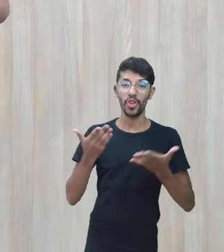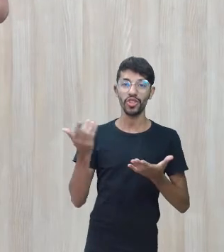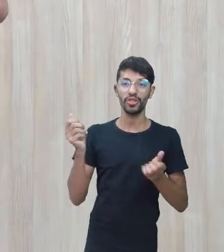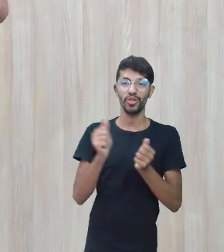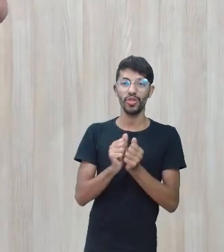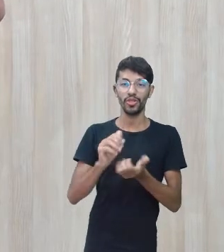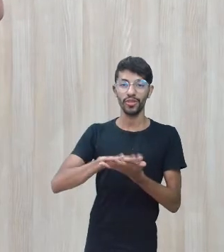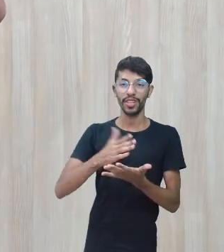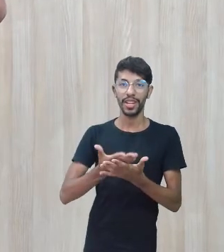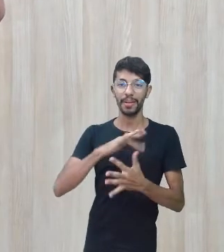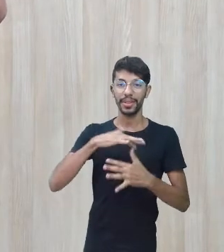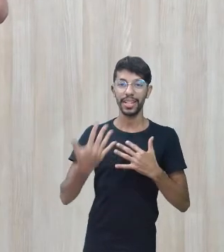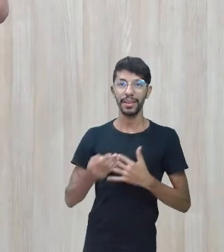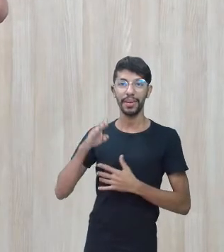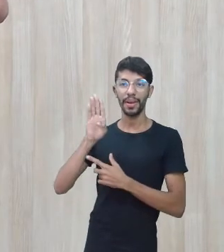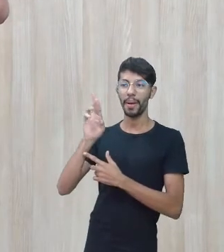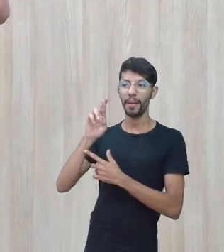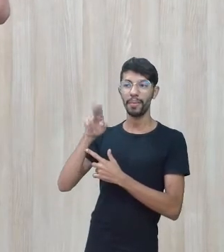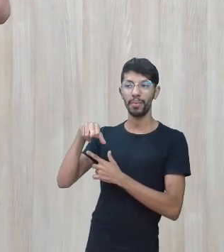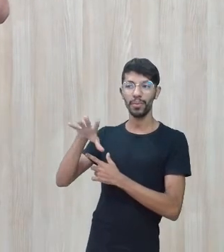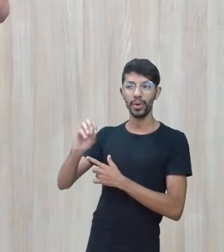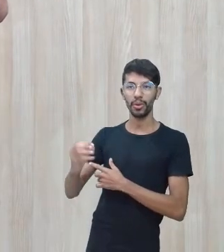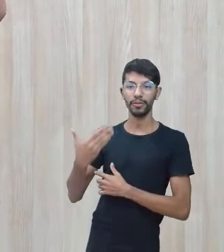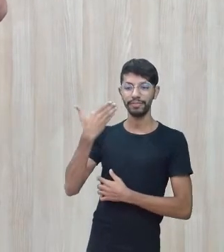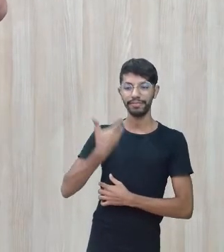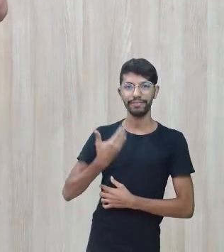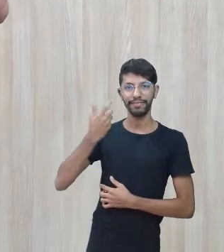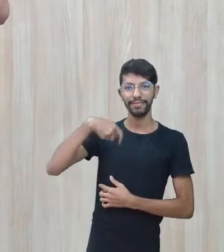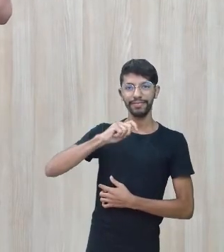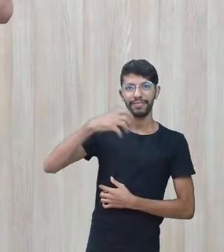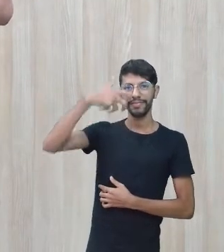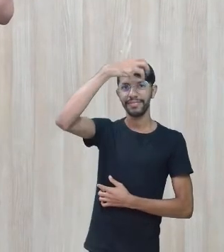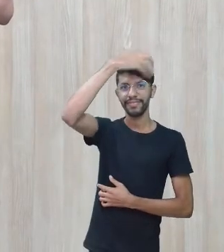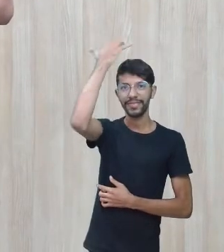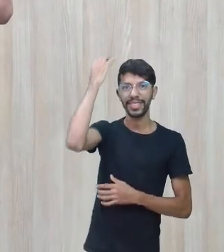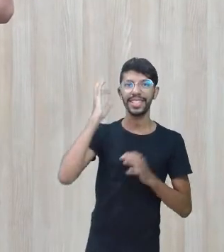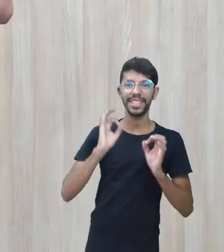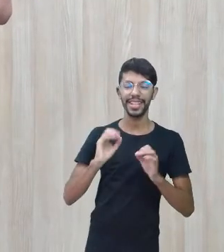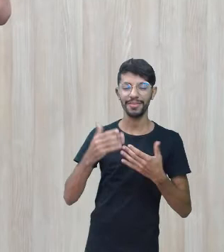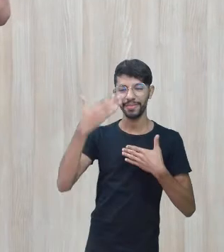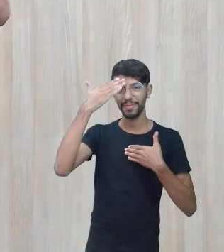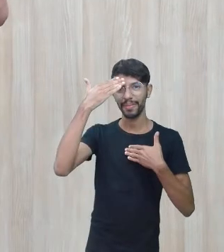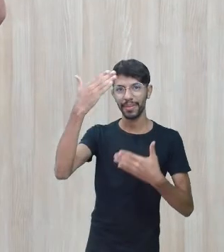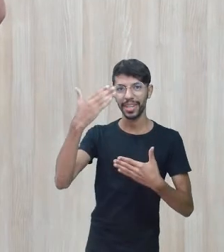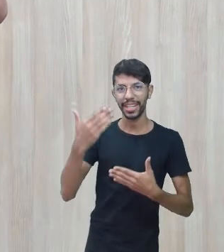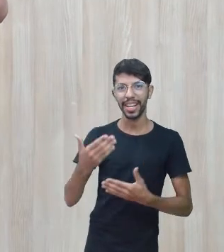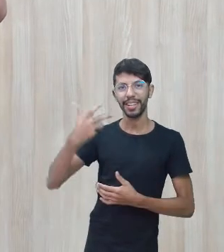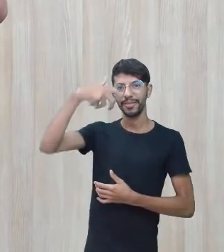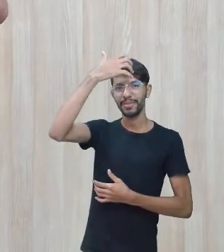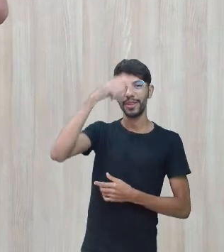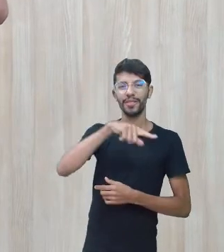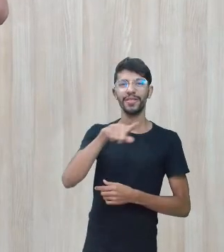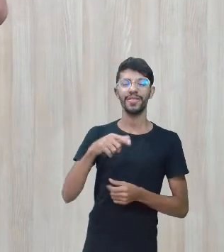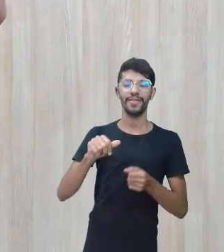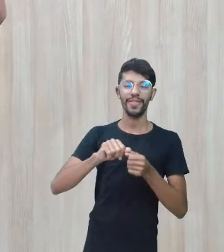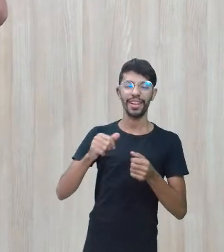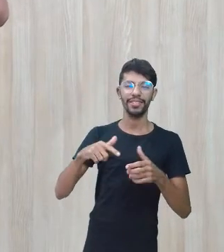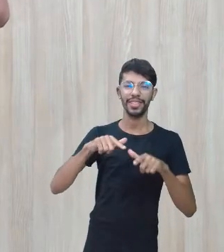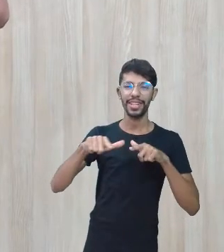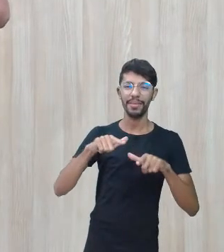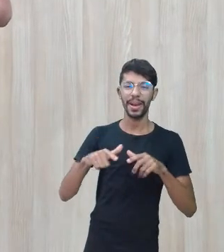o nosso intérprete de Libras, dizer que enfim, muito obrigado, Bruno. Vocês fazem um trabalho sensacional, para